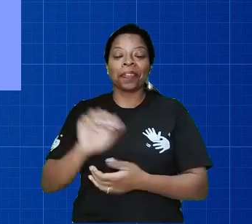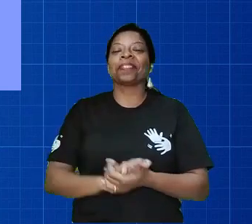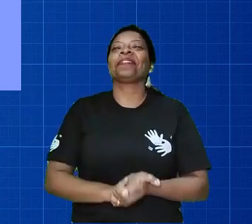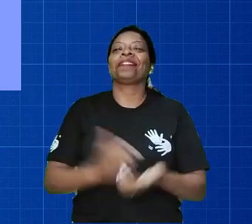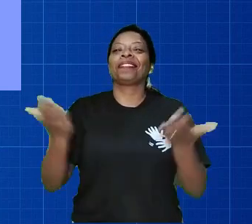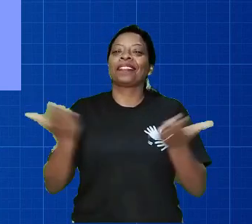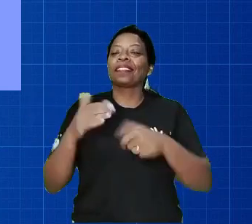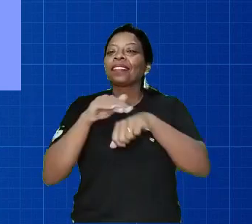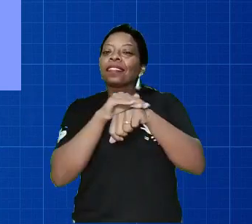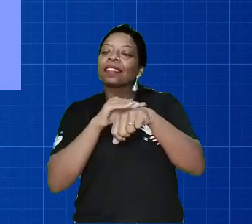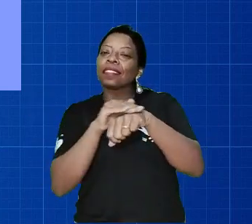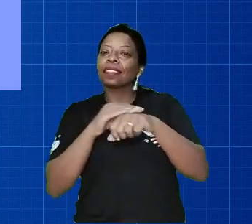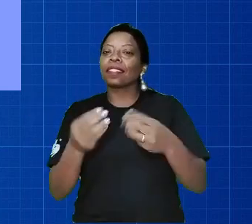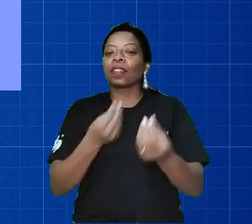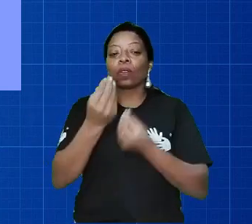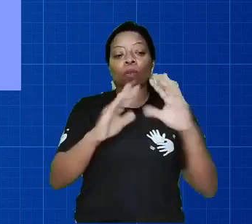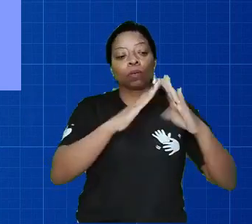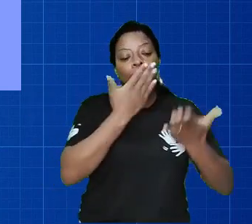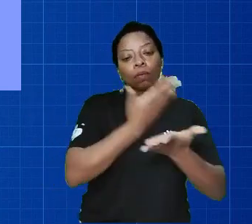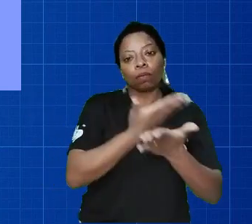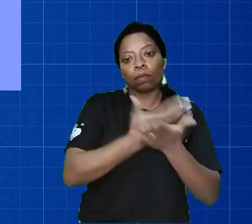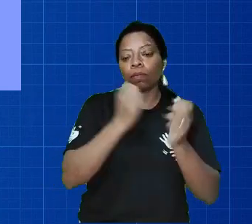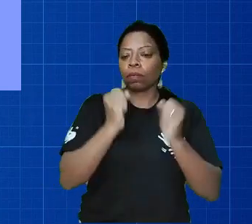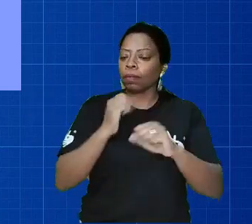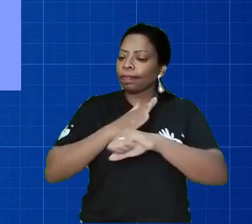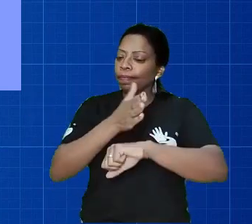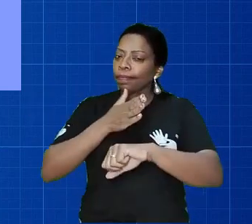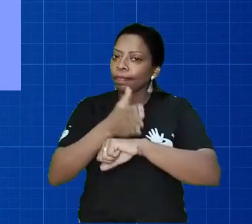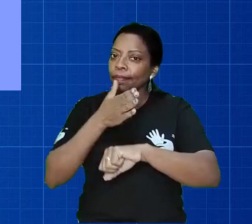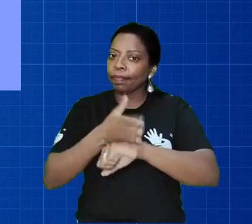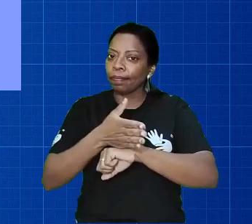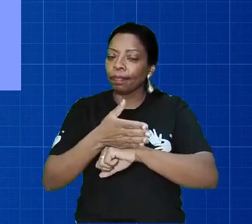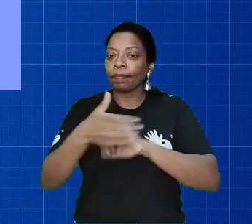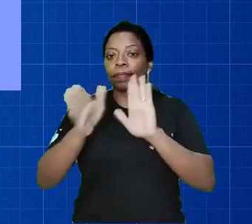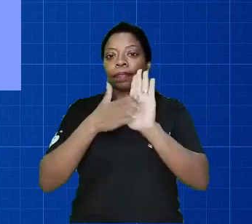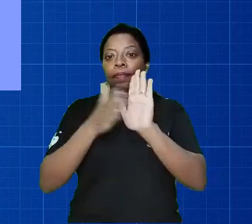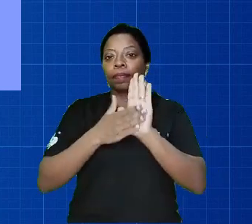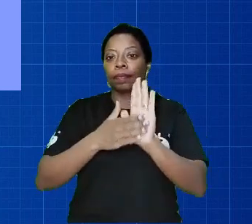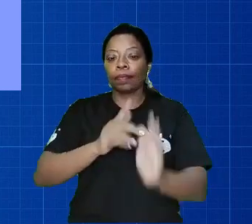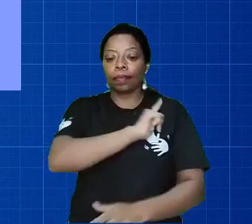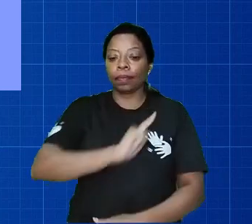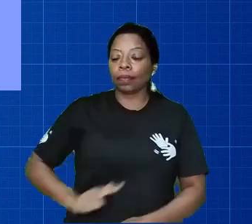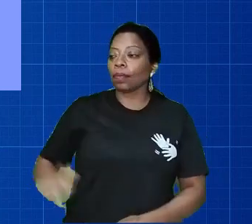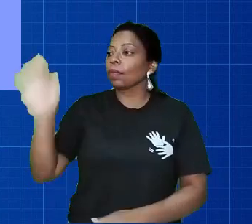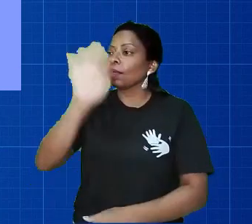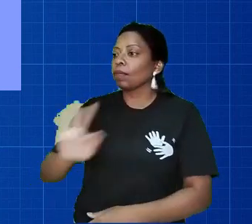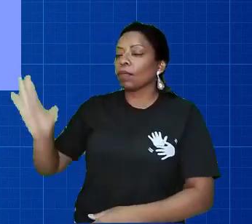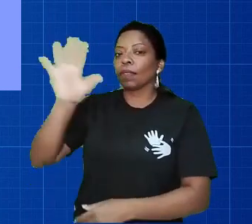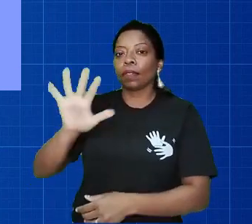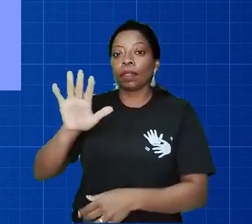unidade educacional possa participar dos programas do governo federal e receber os recursos do